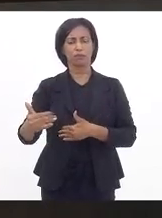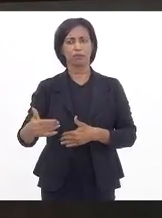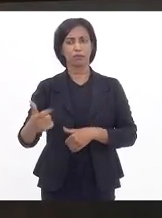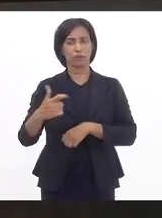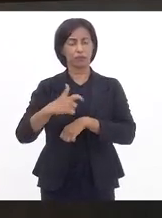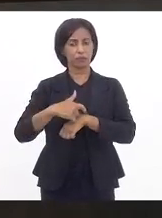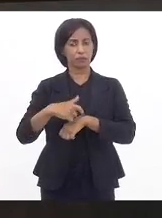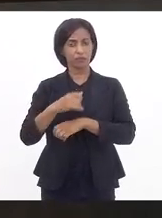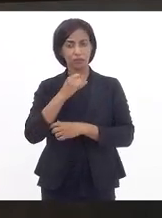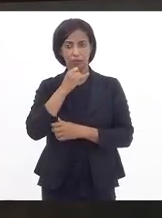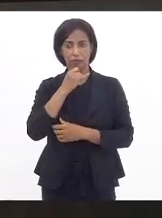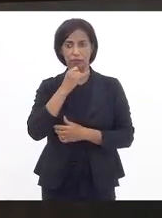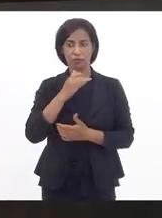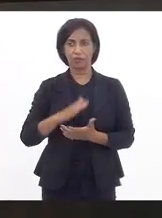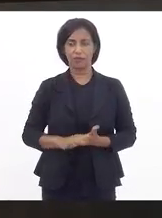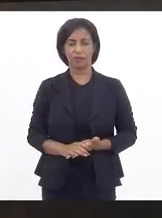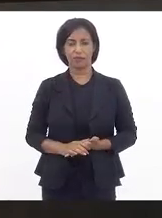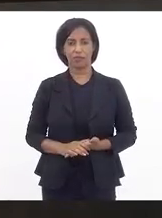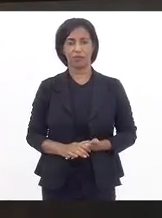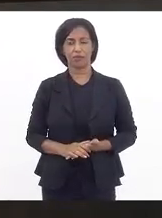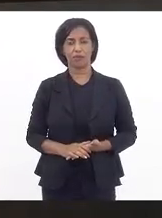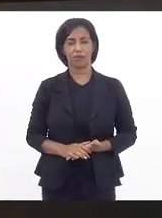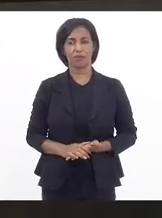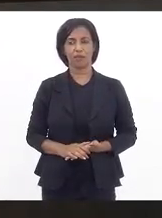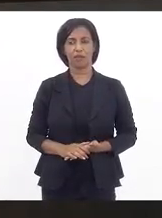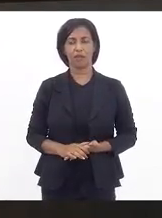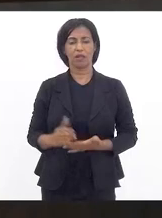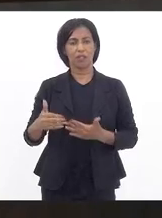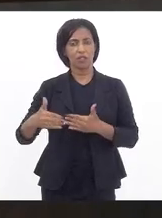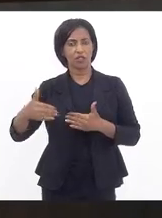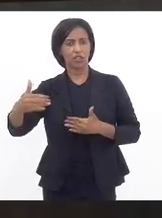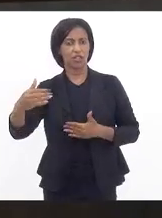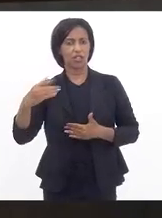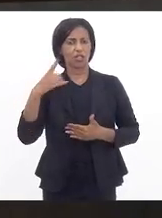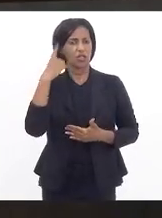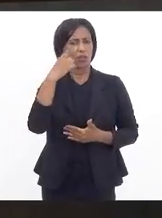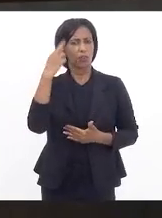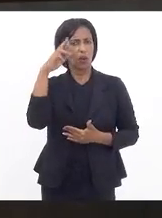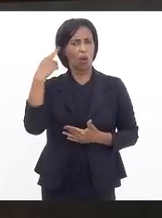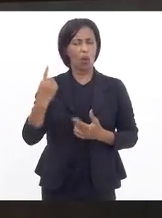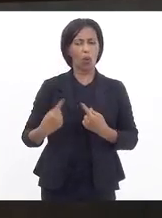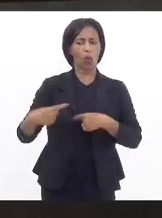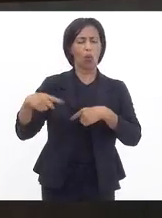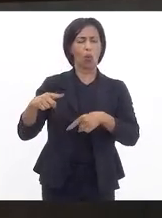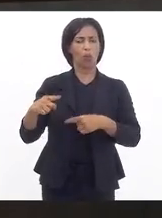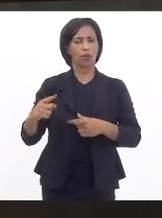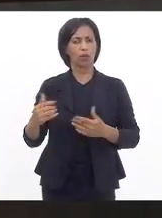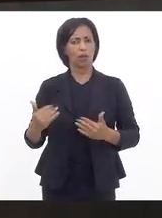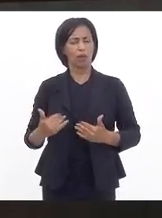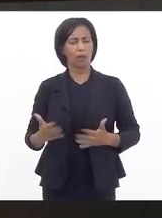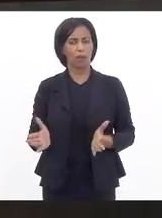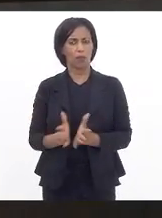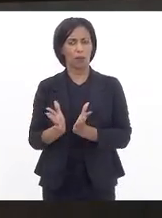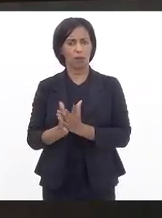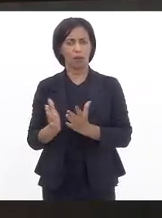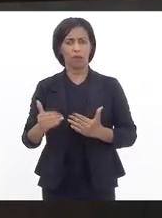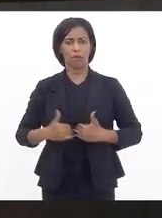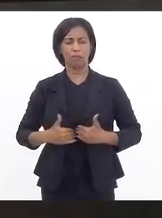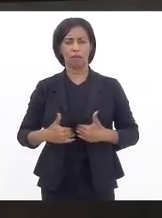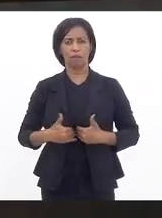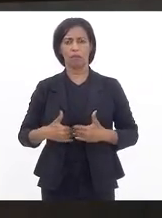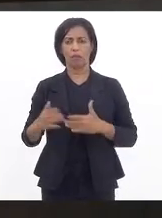nesse momento por exemplo sem Deputado da Renata Souza né da comissão de combate à fome e à pobreza e tão quanto esses